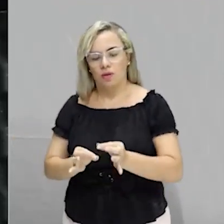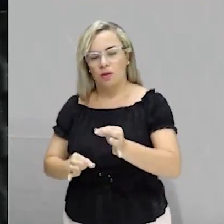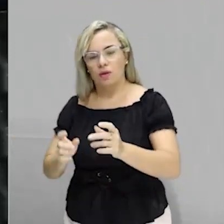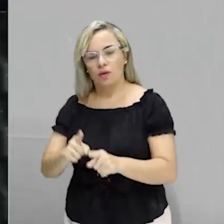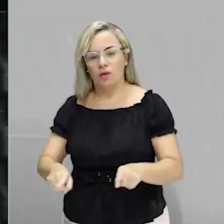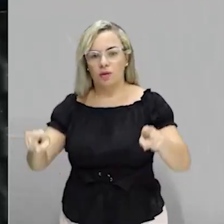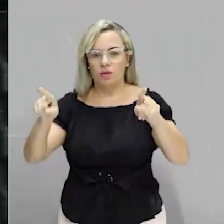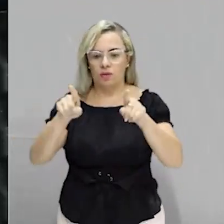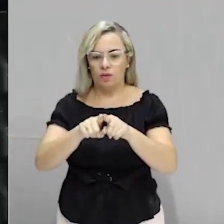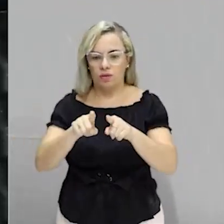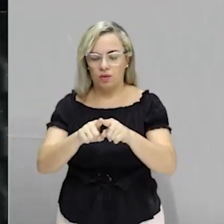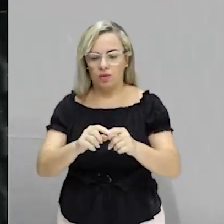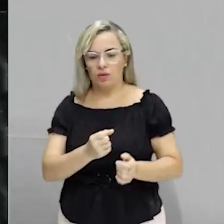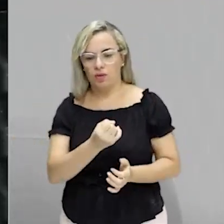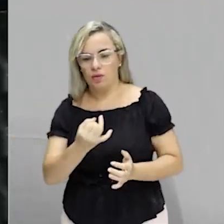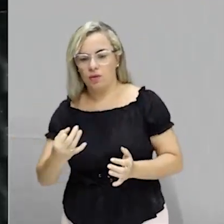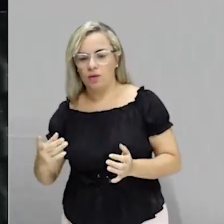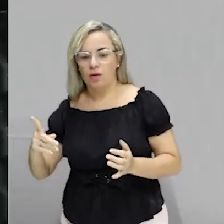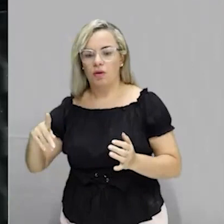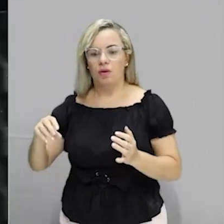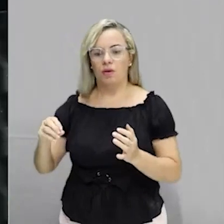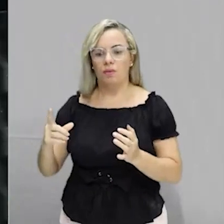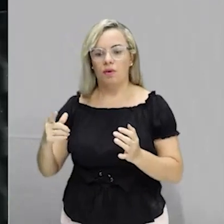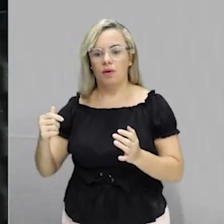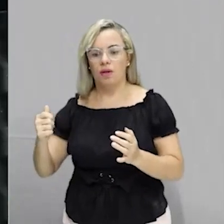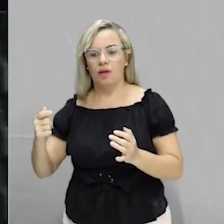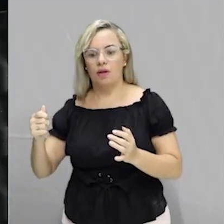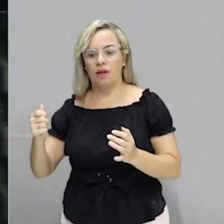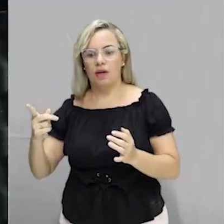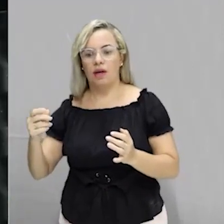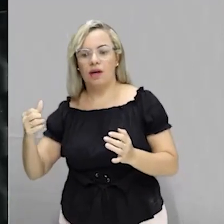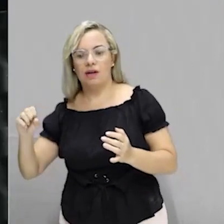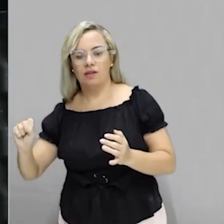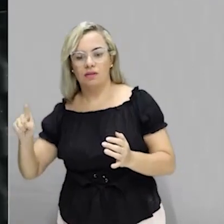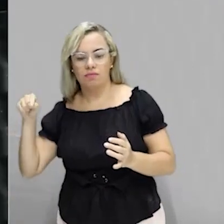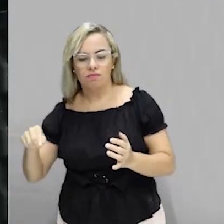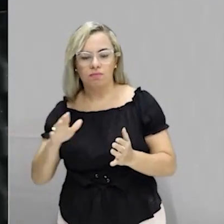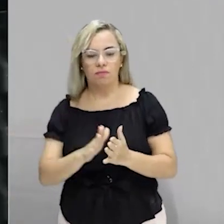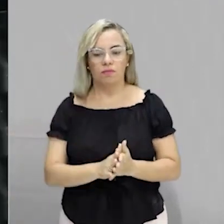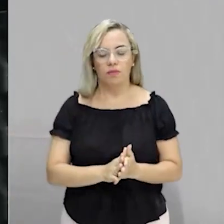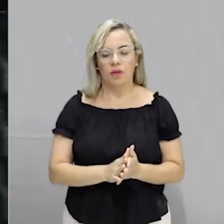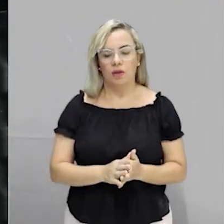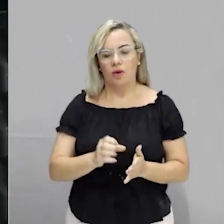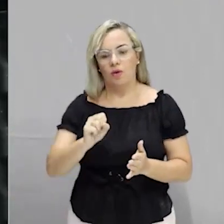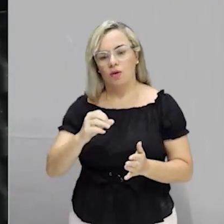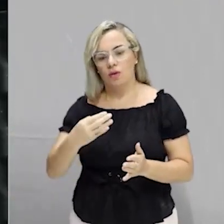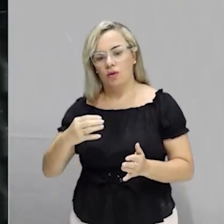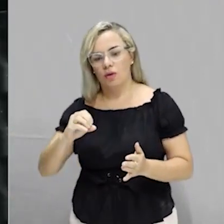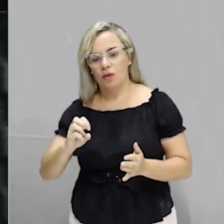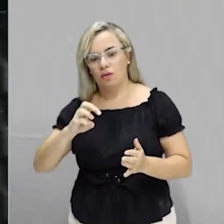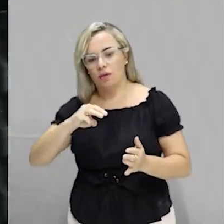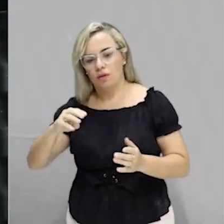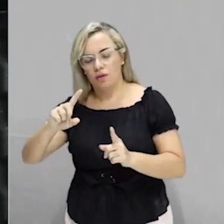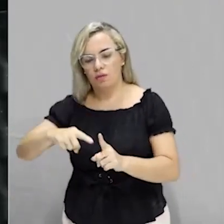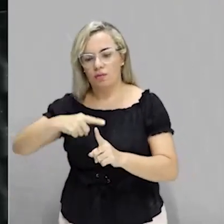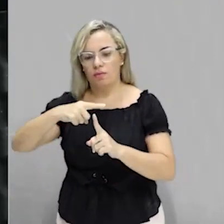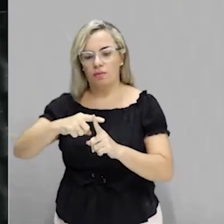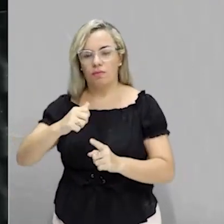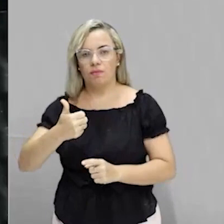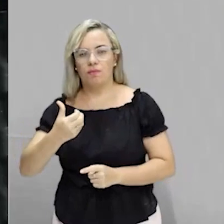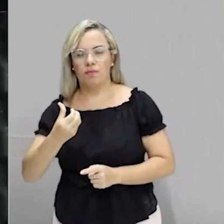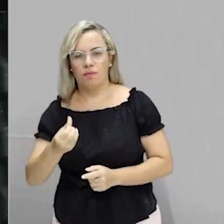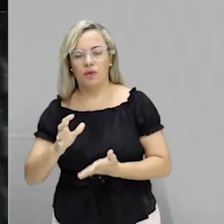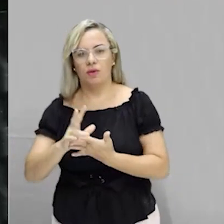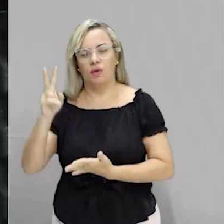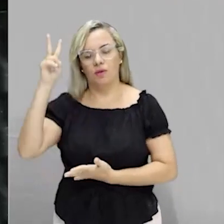foi adicionado uma quantidade de polegadas, só que agora um pouquinho maior, né? Eu vou fazer 840 milímetros mais 16 polegadas. Tu te